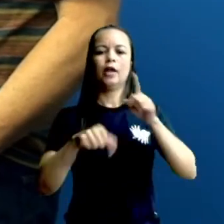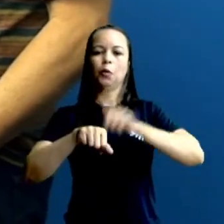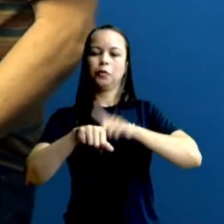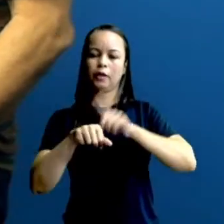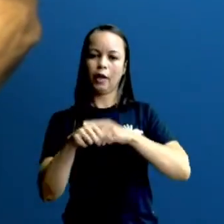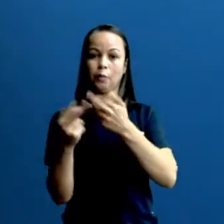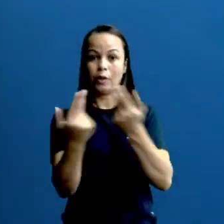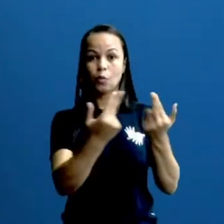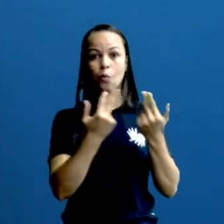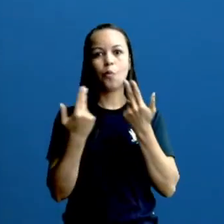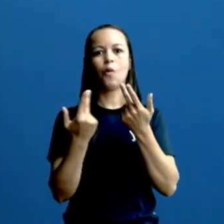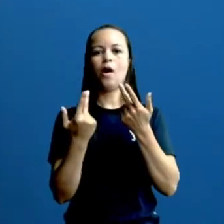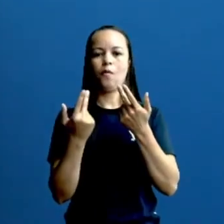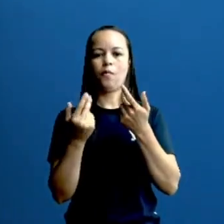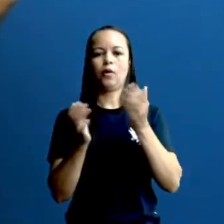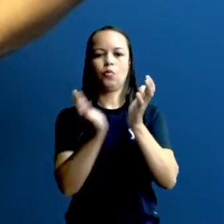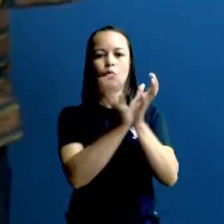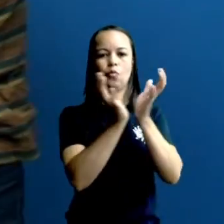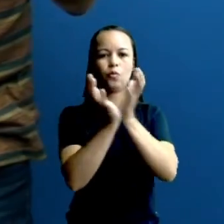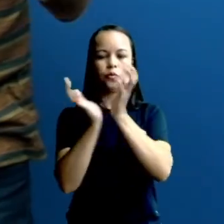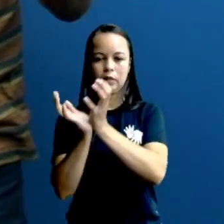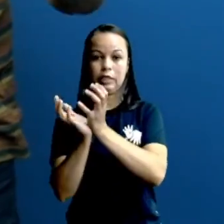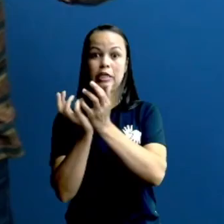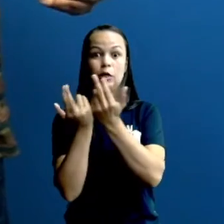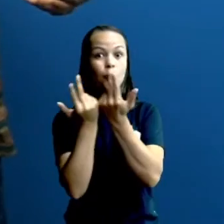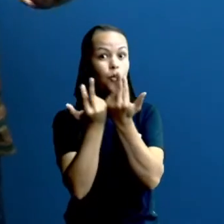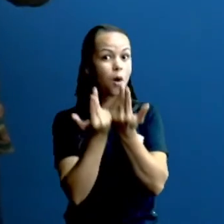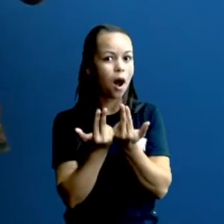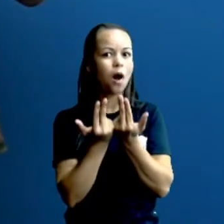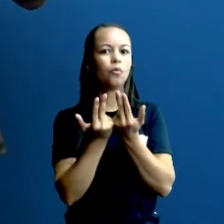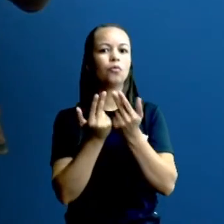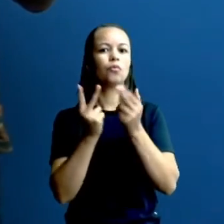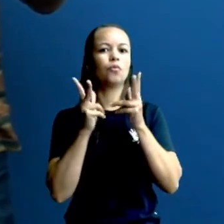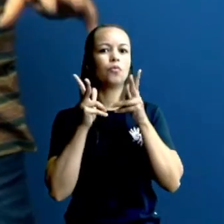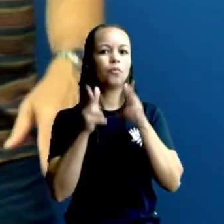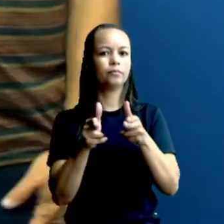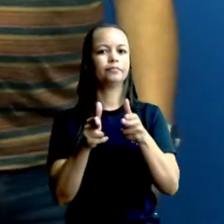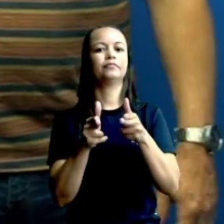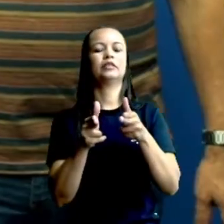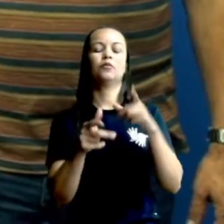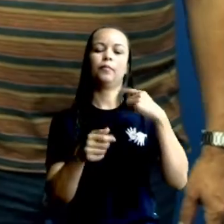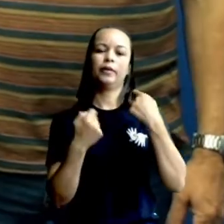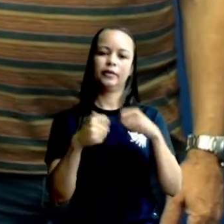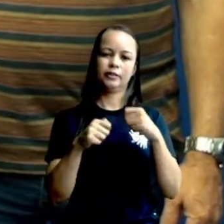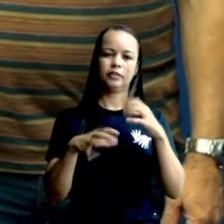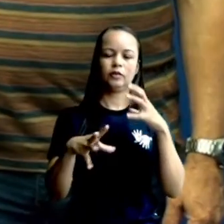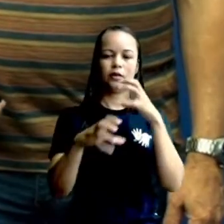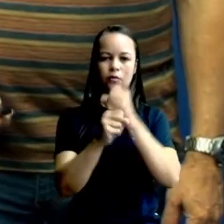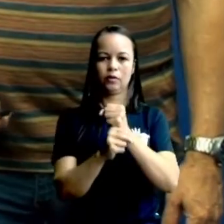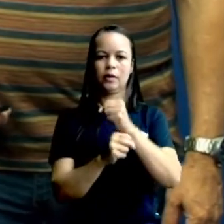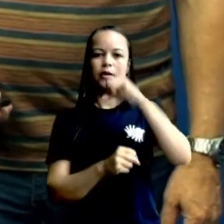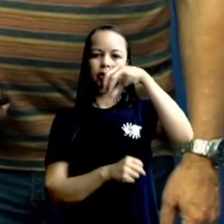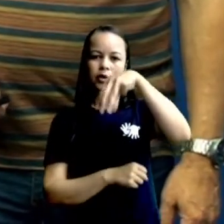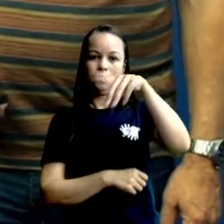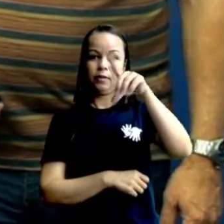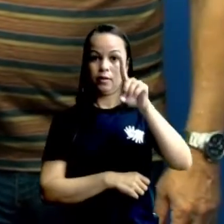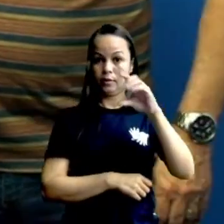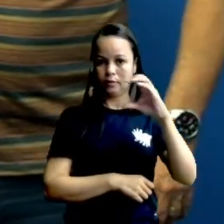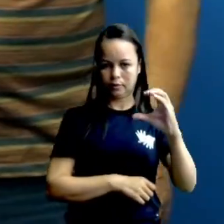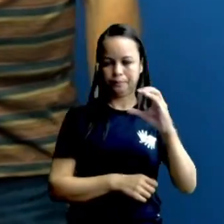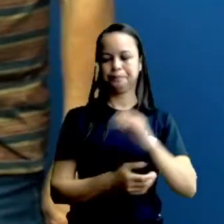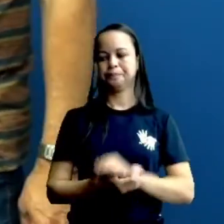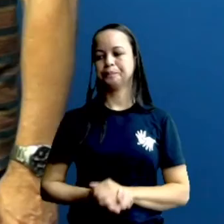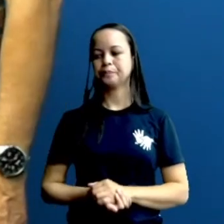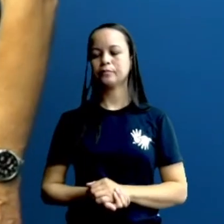cada aparição para todos os partidos é sempre o mesmo, eu vou ter que calcular aí o MDC. Vamos